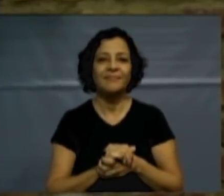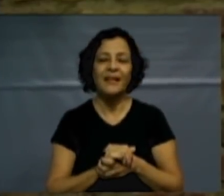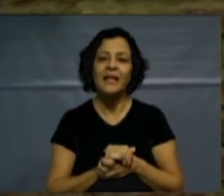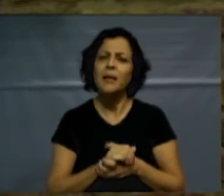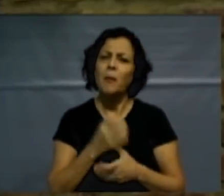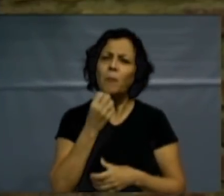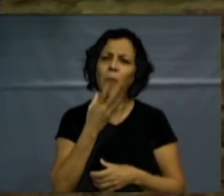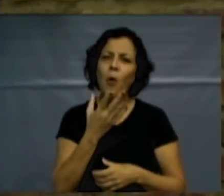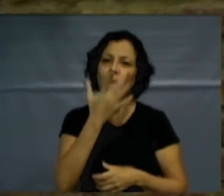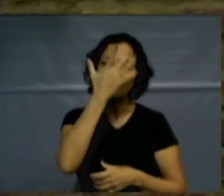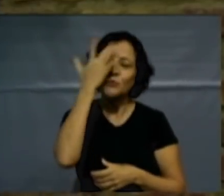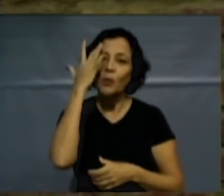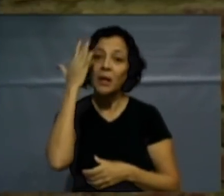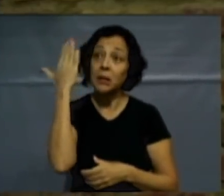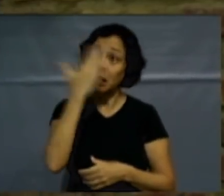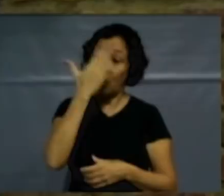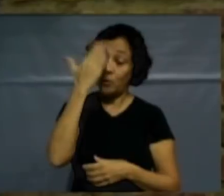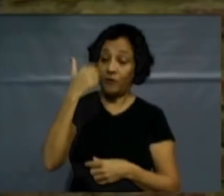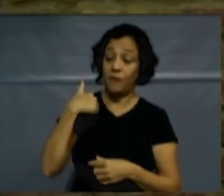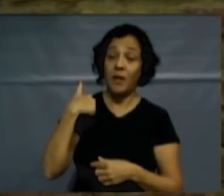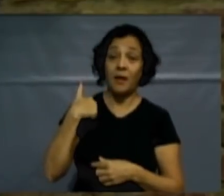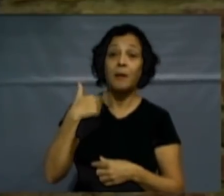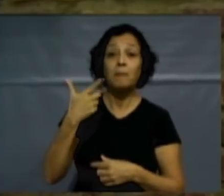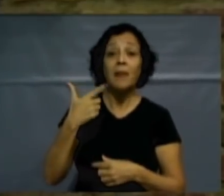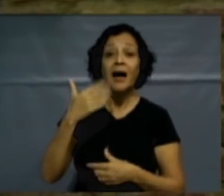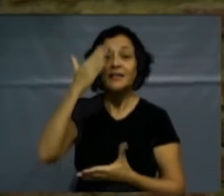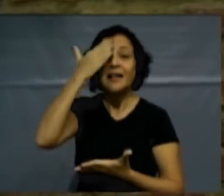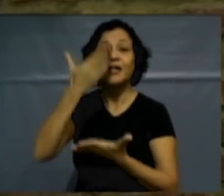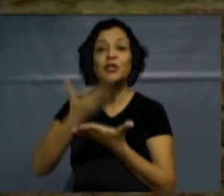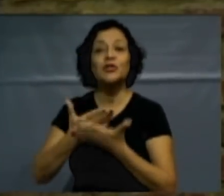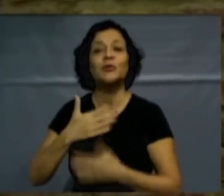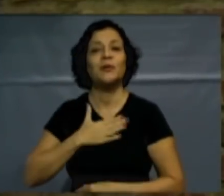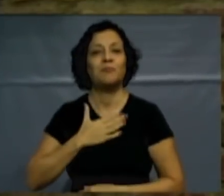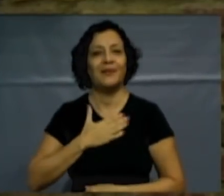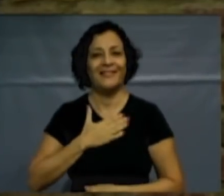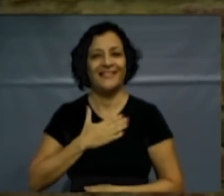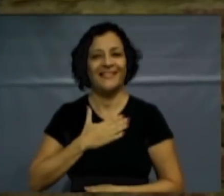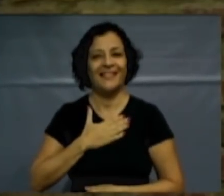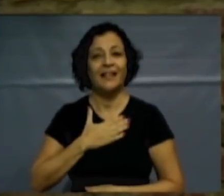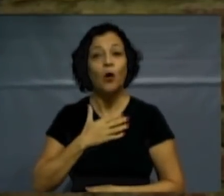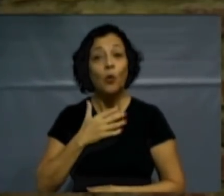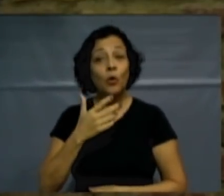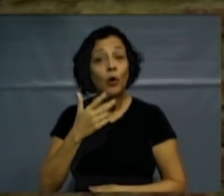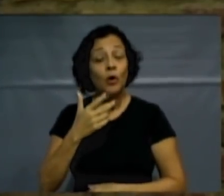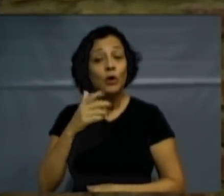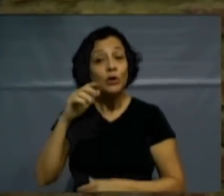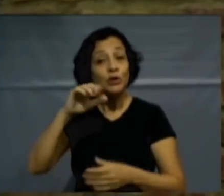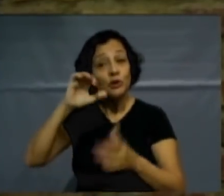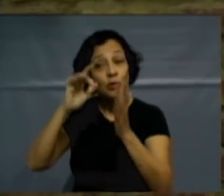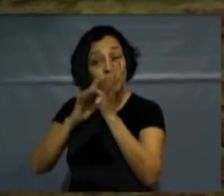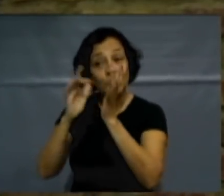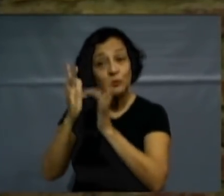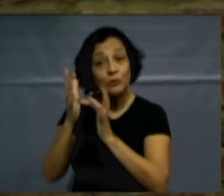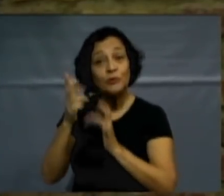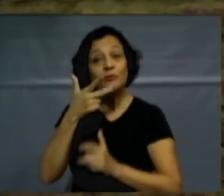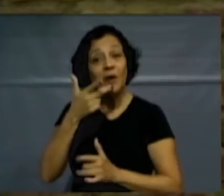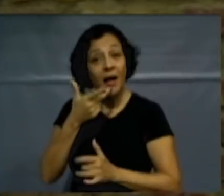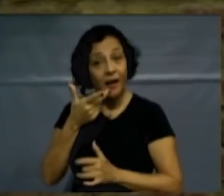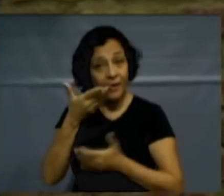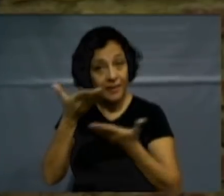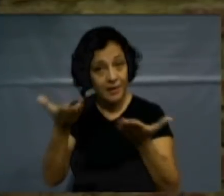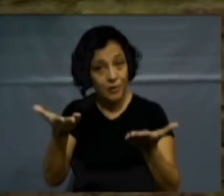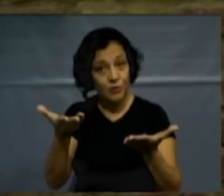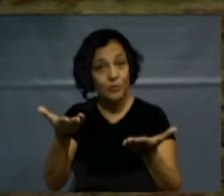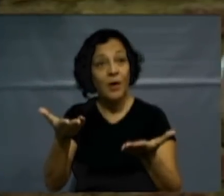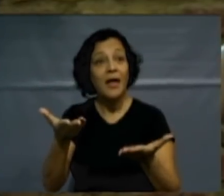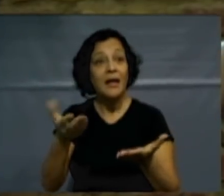mim. E quando Jesus também diz isso, são aqueles que